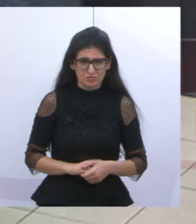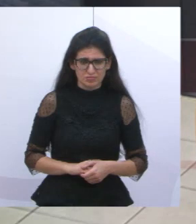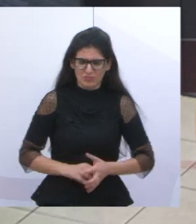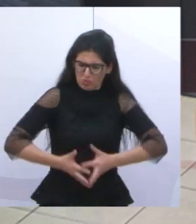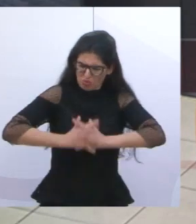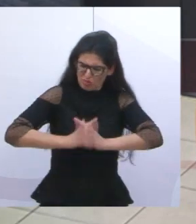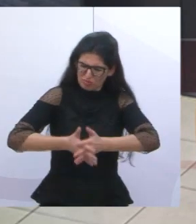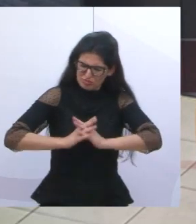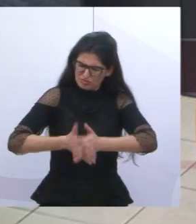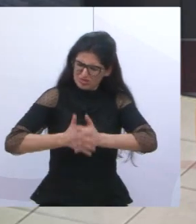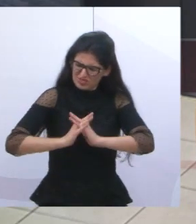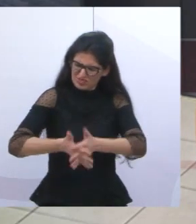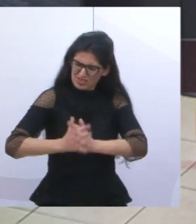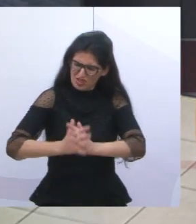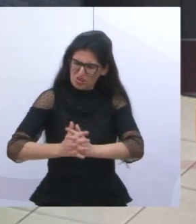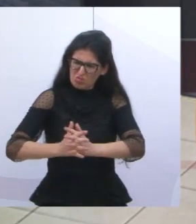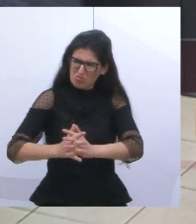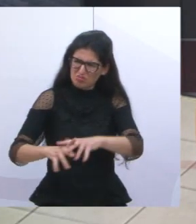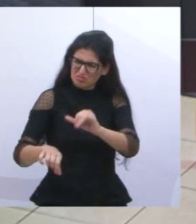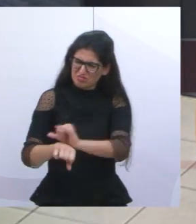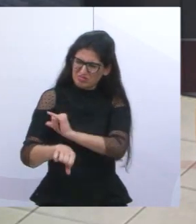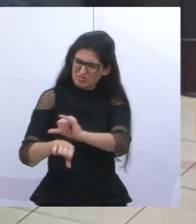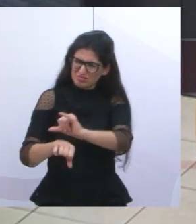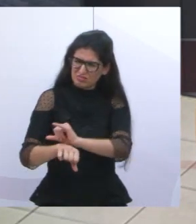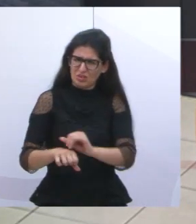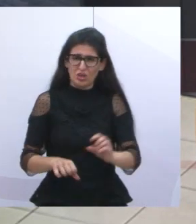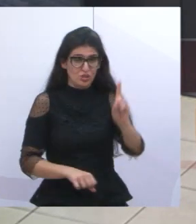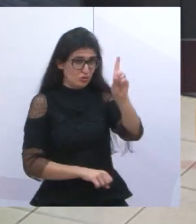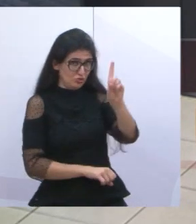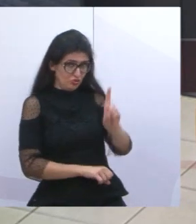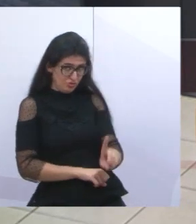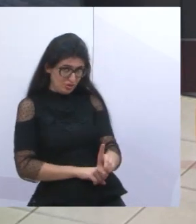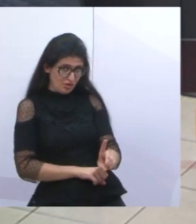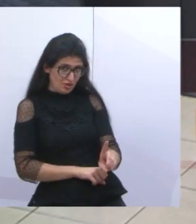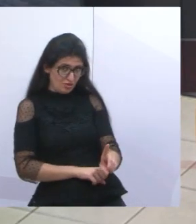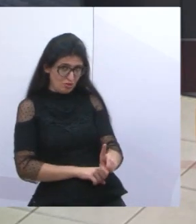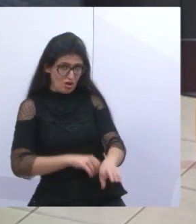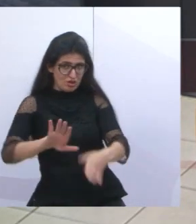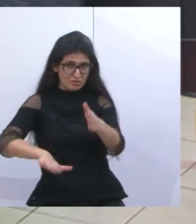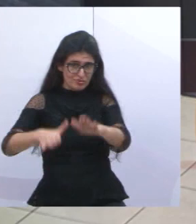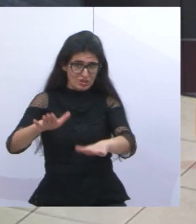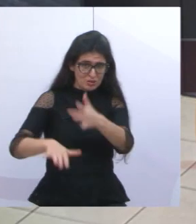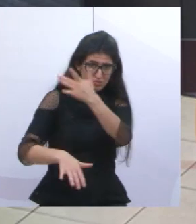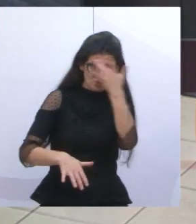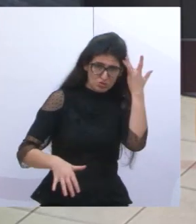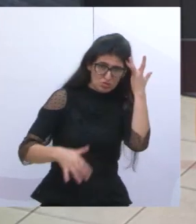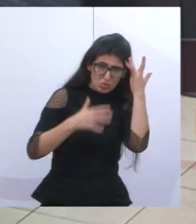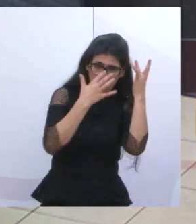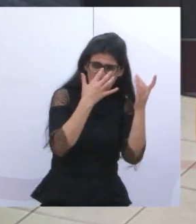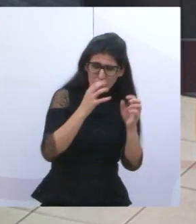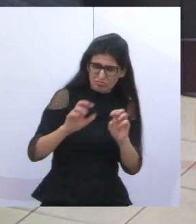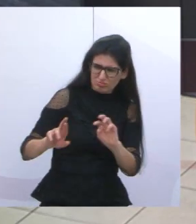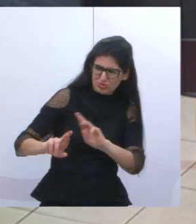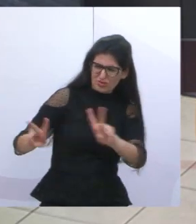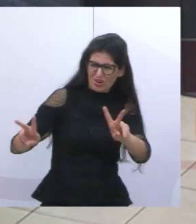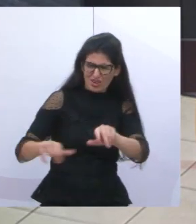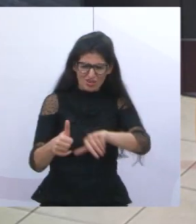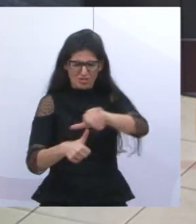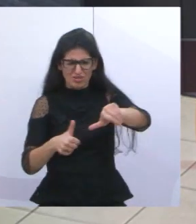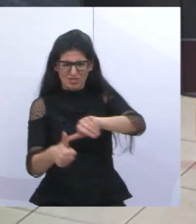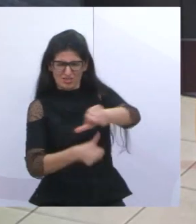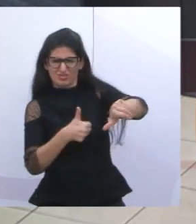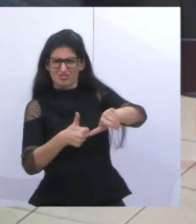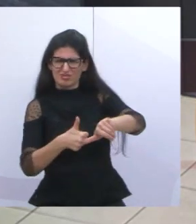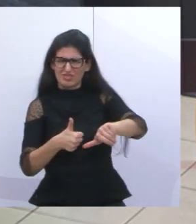entendo, Flavinho, que eu acho que o direito é uma coisa que às vezes as pessoas falam, mudou, voltou atrás. Não é isso. Toda hora muda